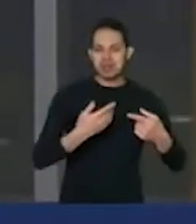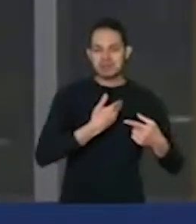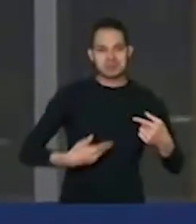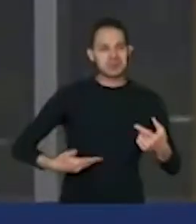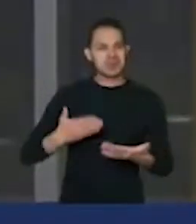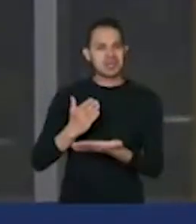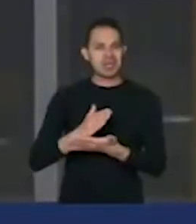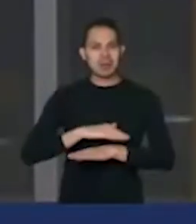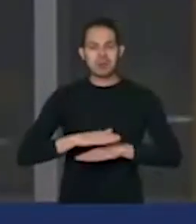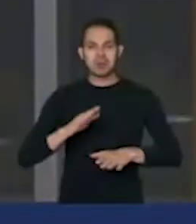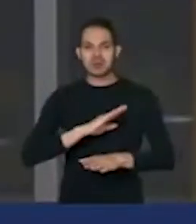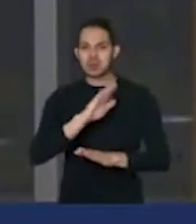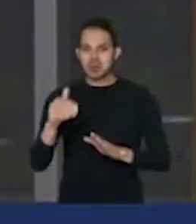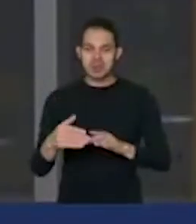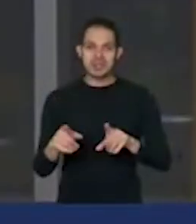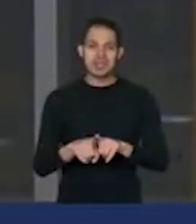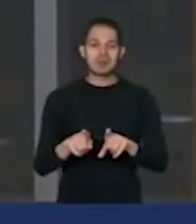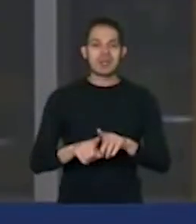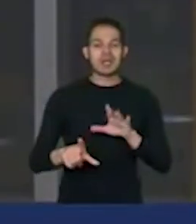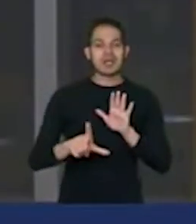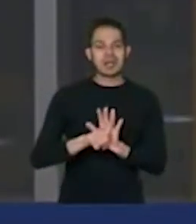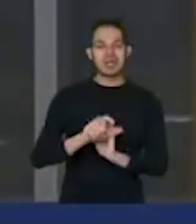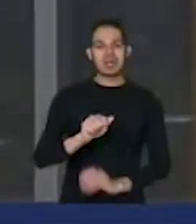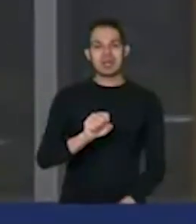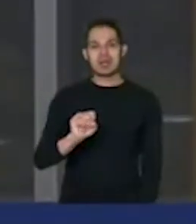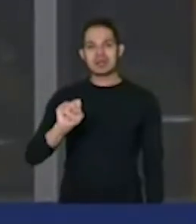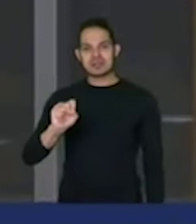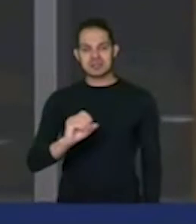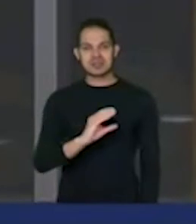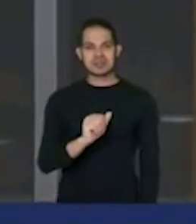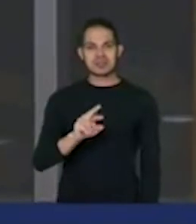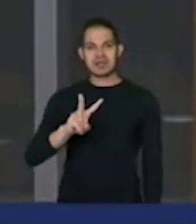a Lei Assis Carvalho. Mas, graças a Deus, nós estamos